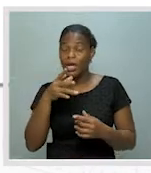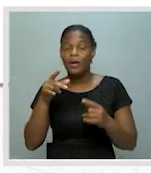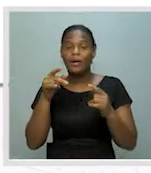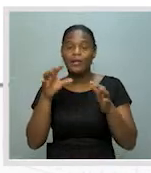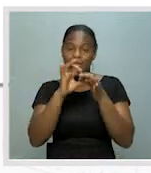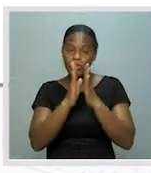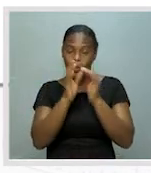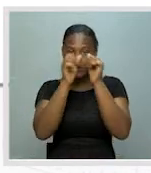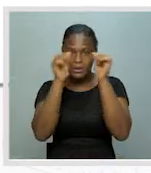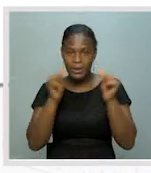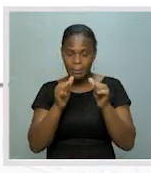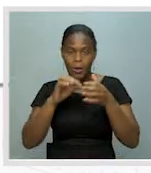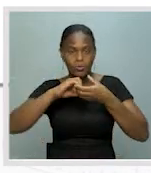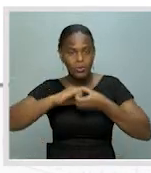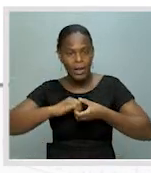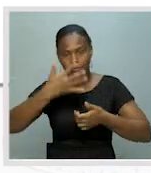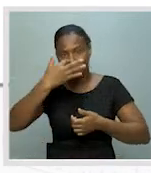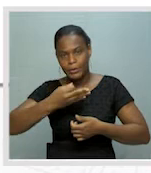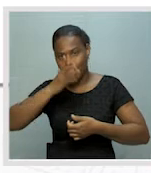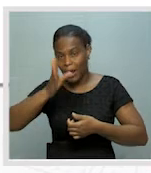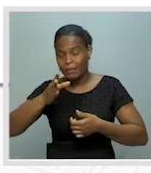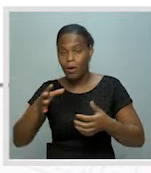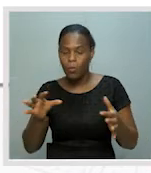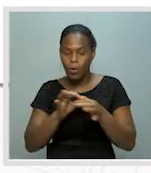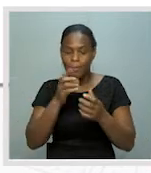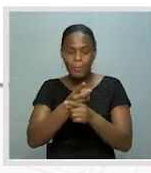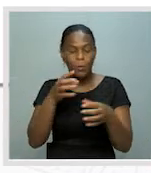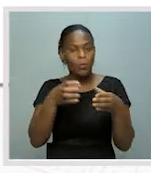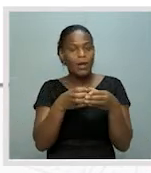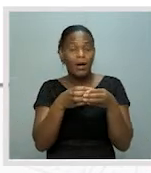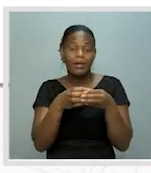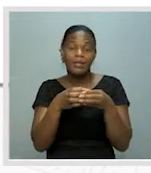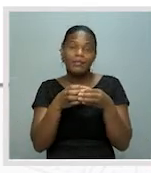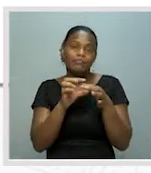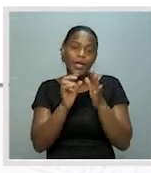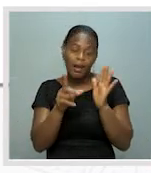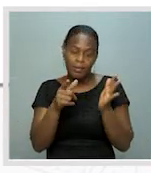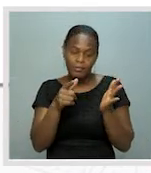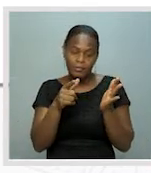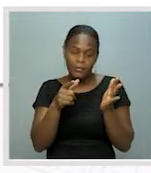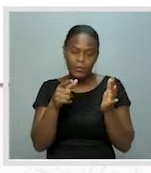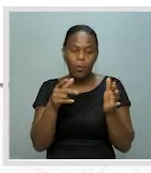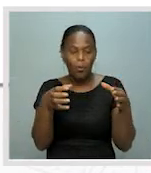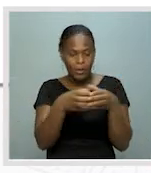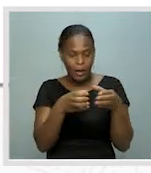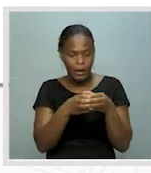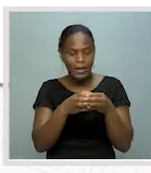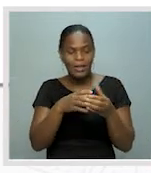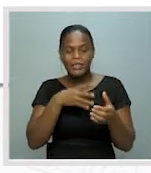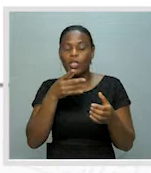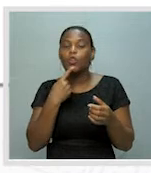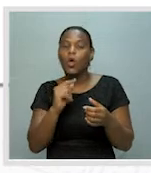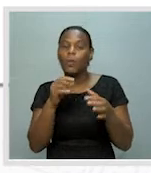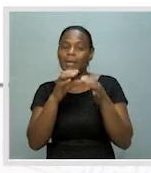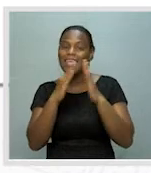crenças e práticas que unem numa mesma comunidade moral chamada Igreja todos aqueles que a ela aderem.